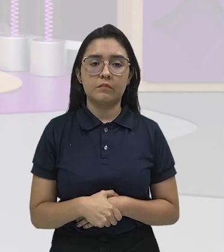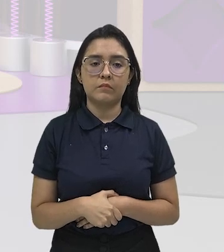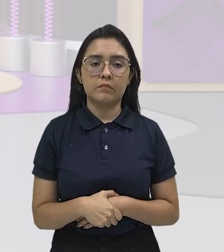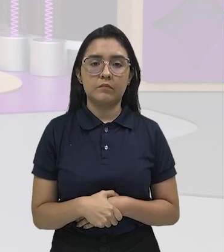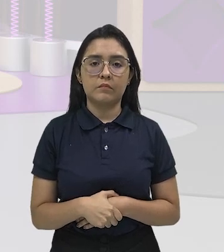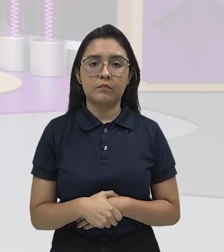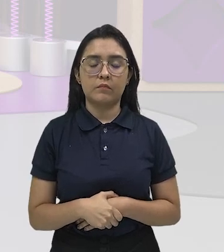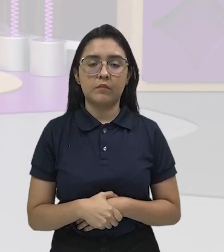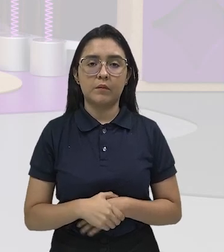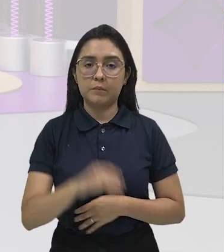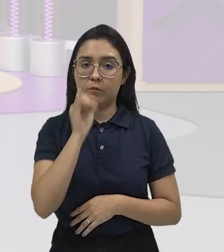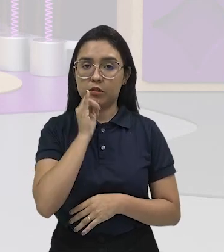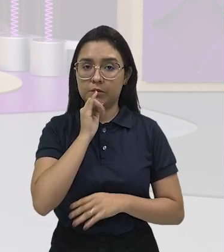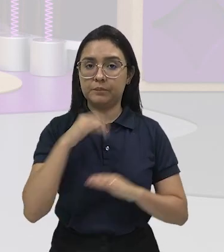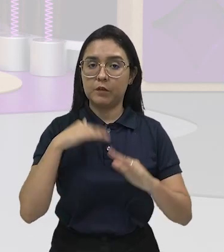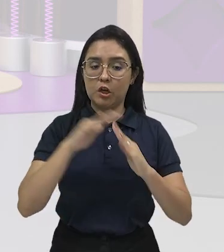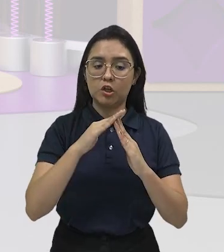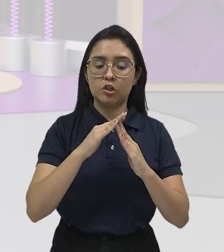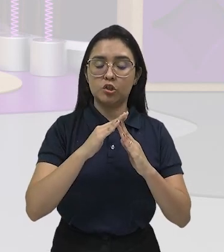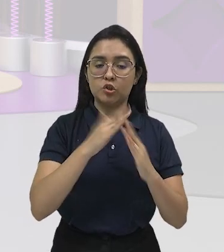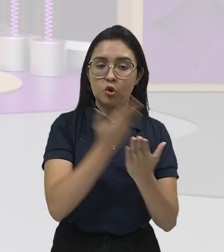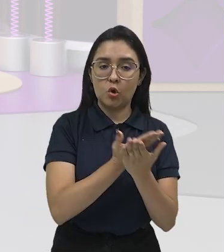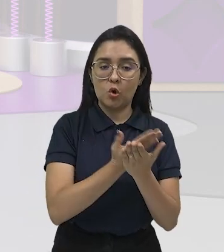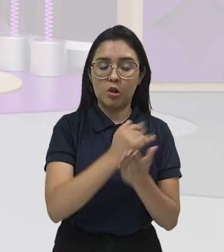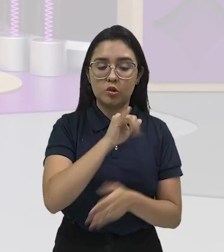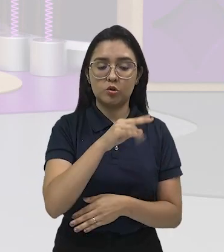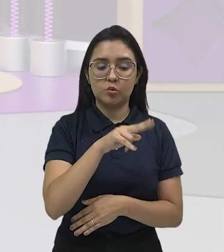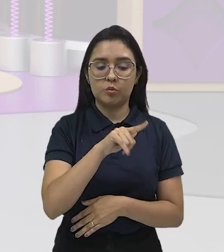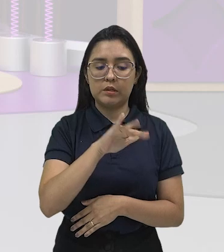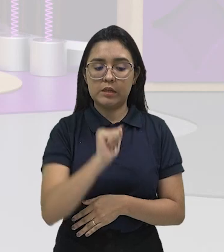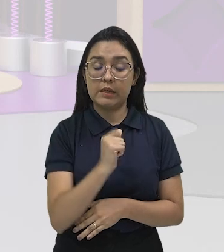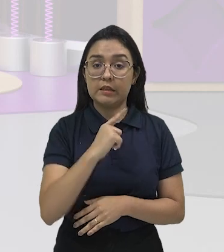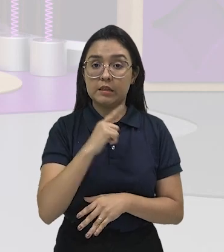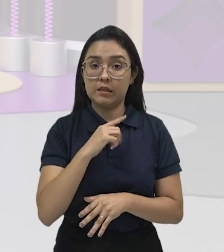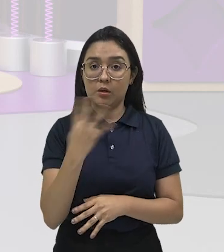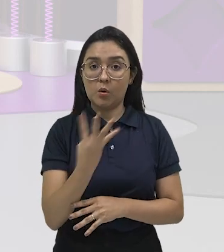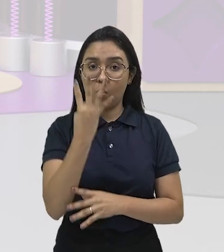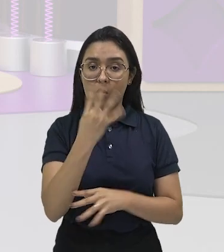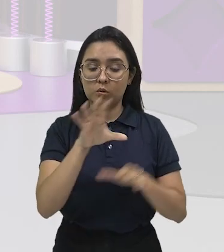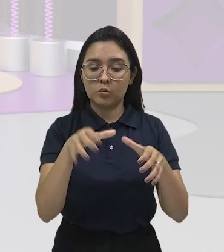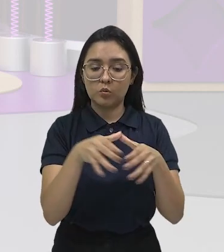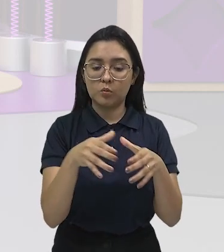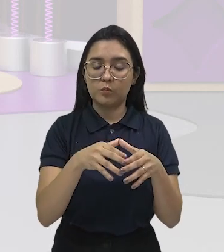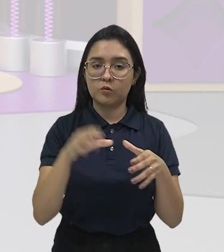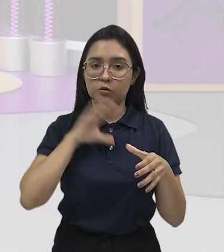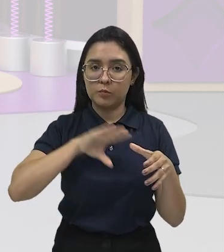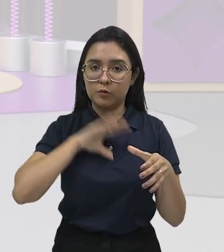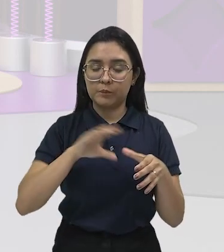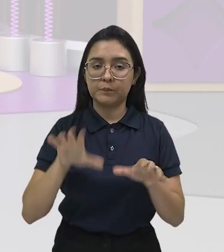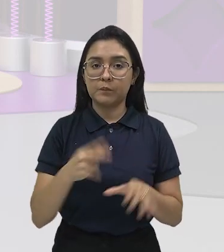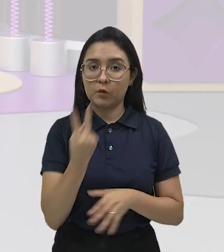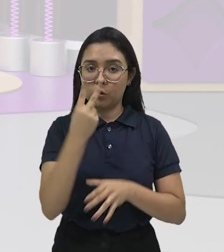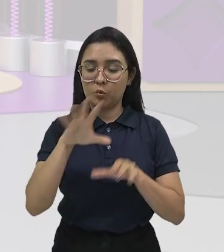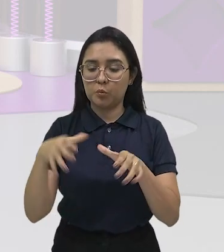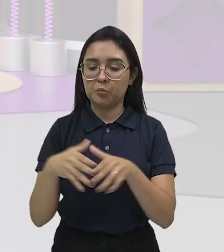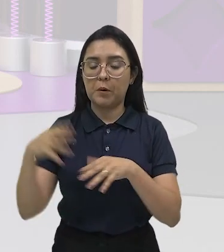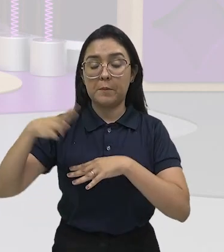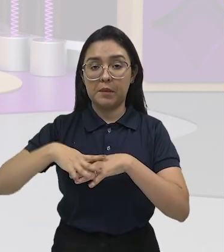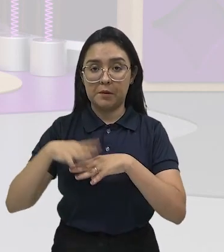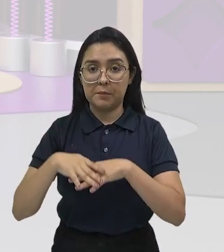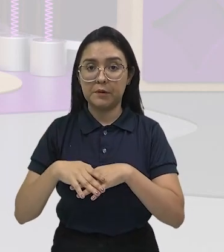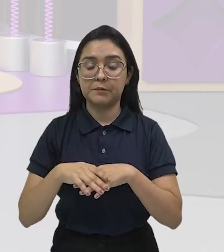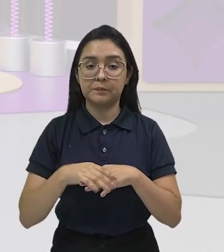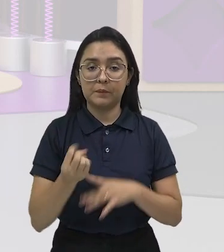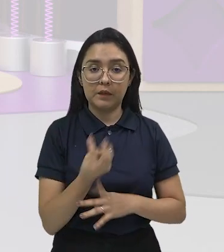exemplo. A escola de Júlia oferece 4 turmas de língua portuguesa, 2 turmas de